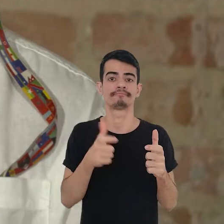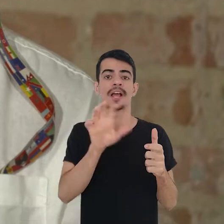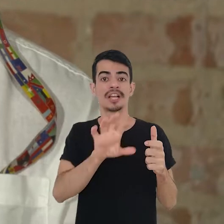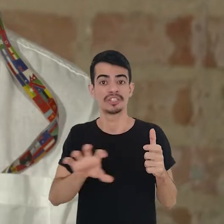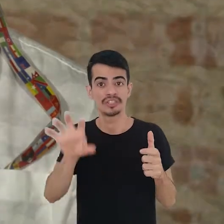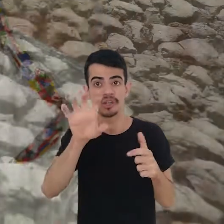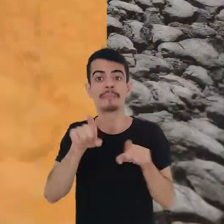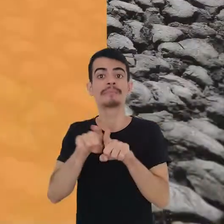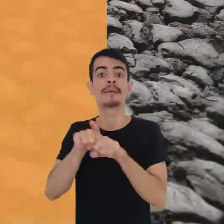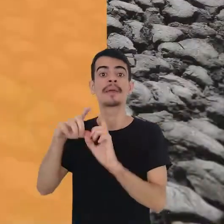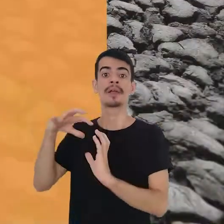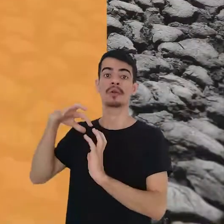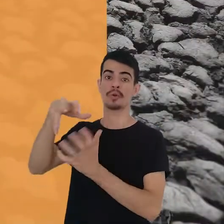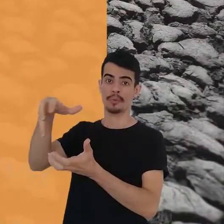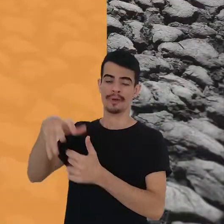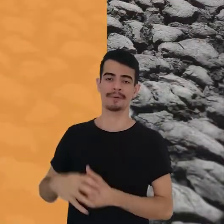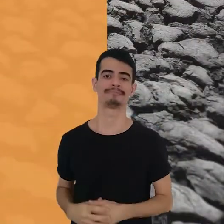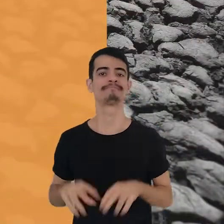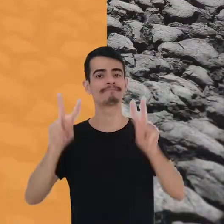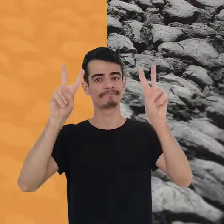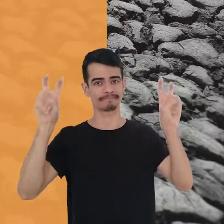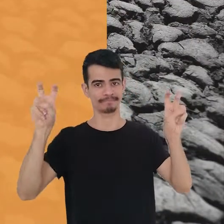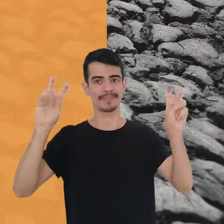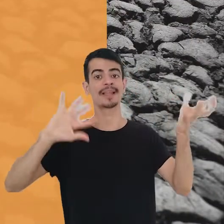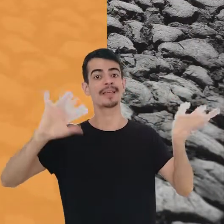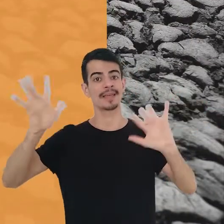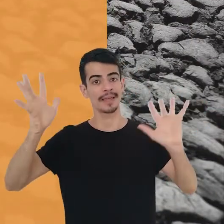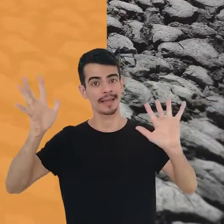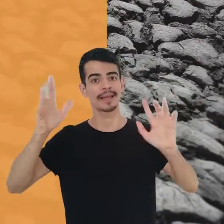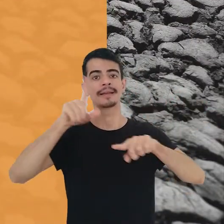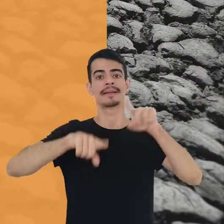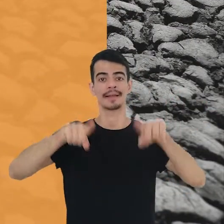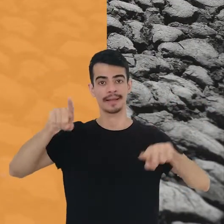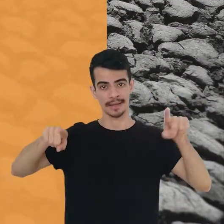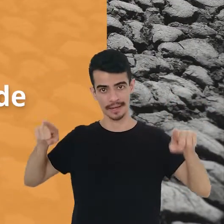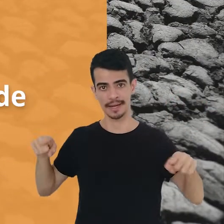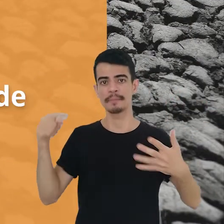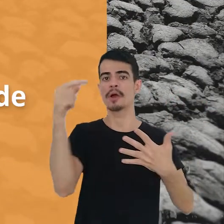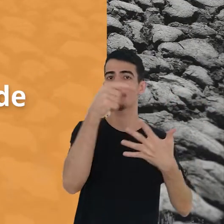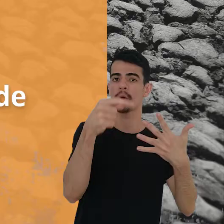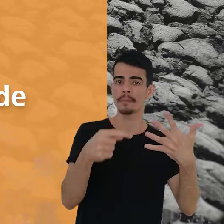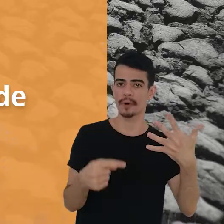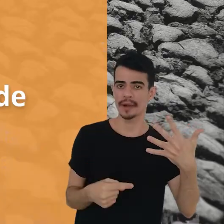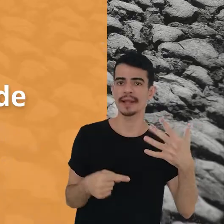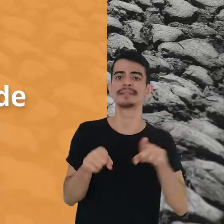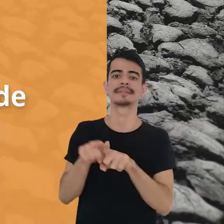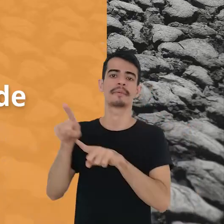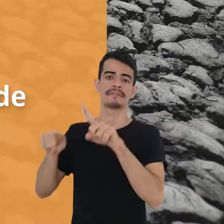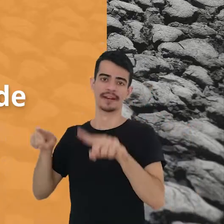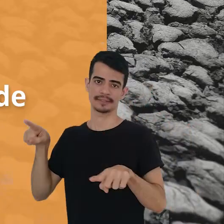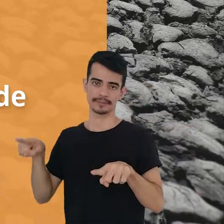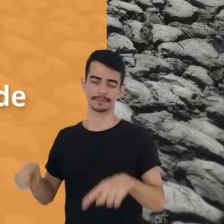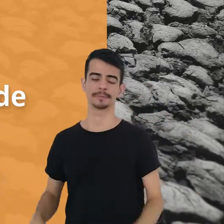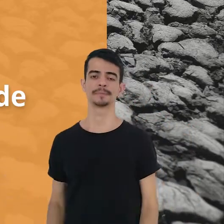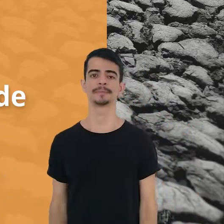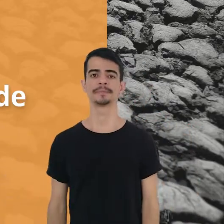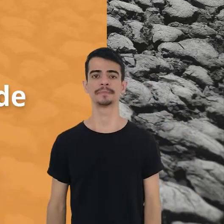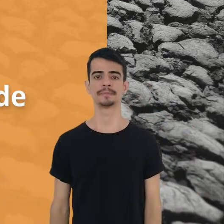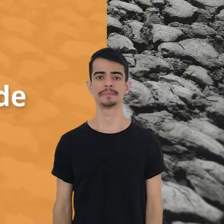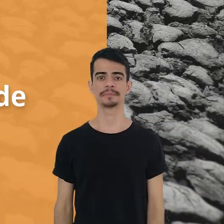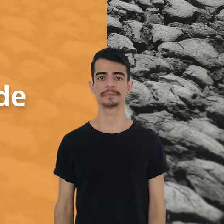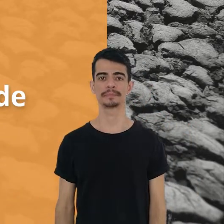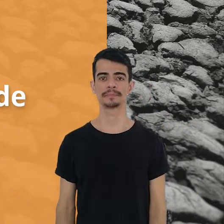e globais. Mudanças climáticas. Na aula de hoje, componentes do clima e variabilidade